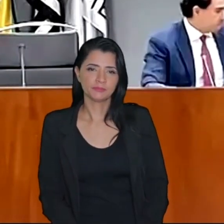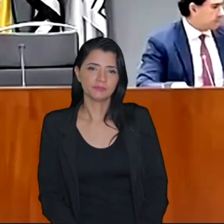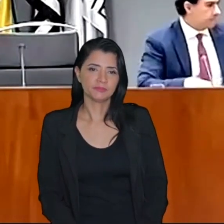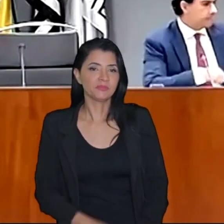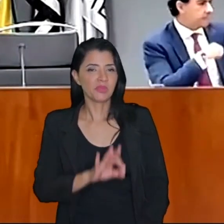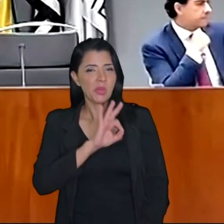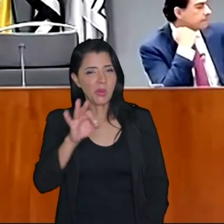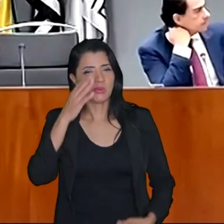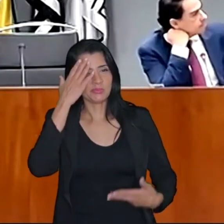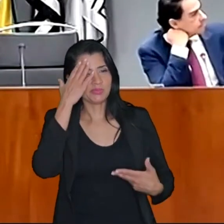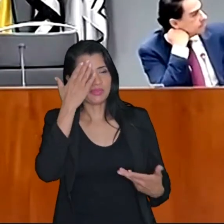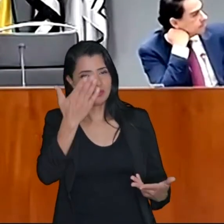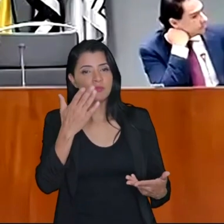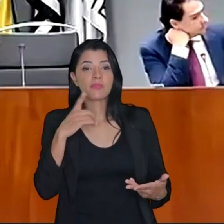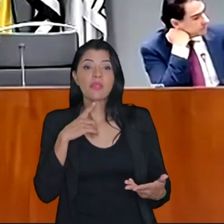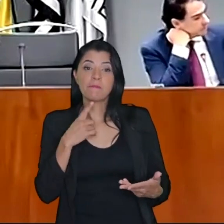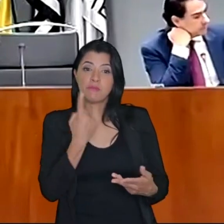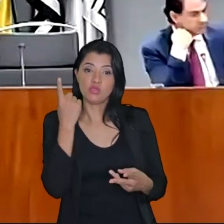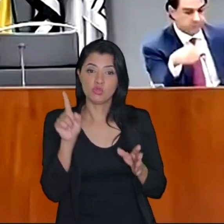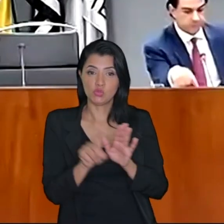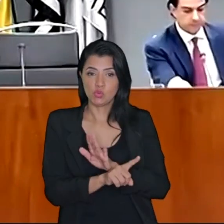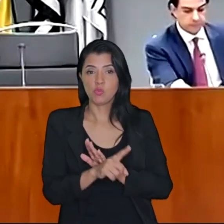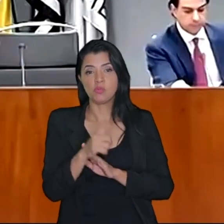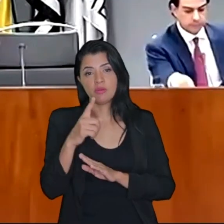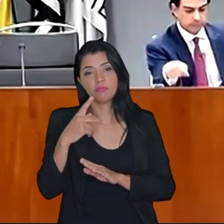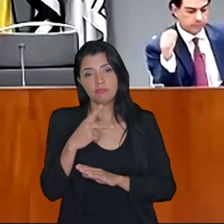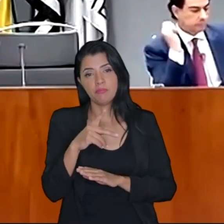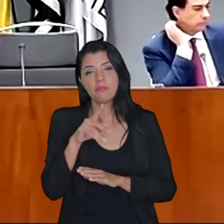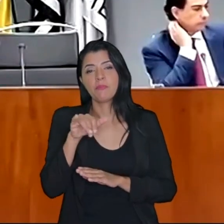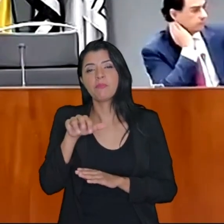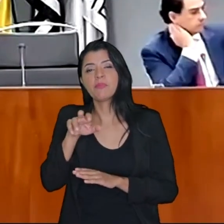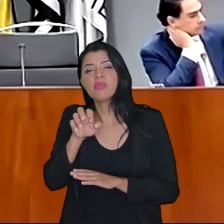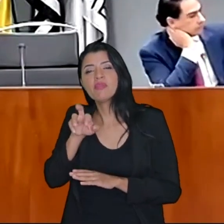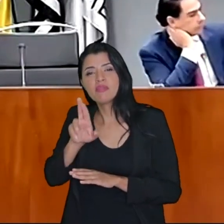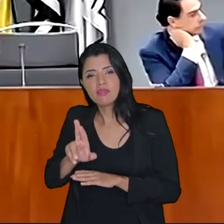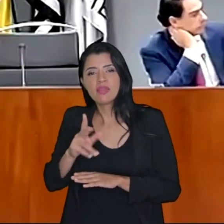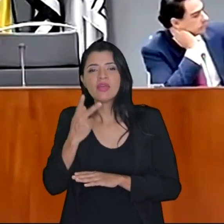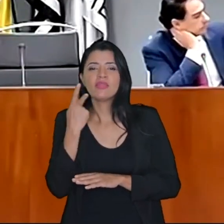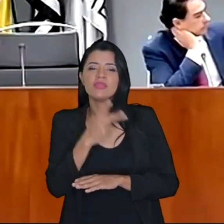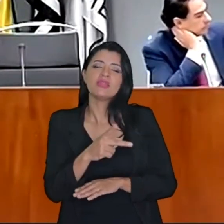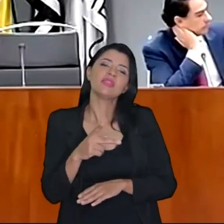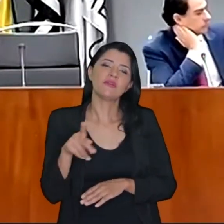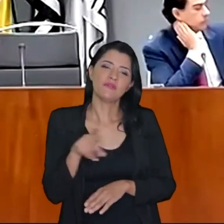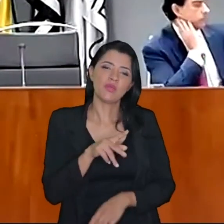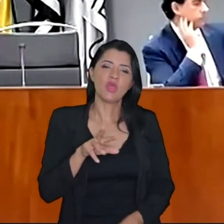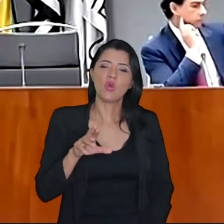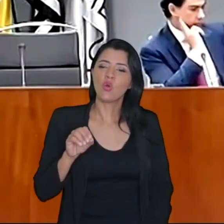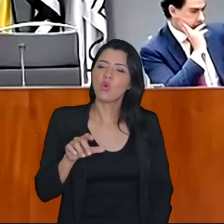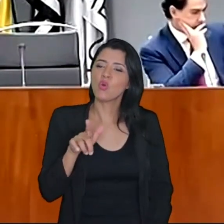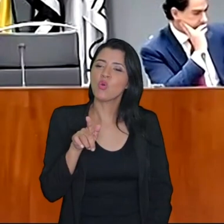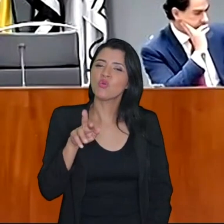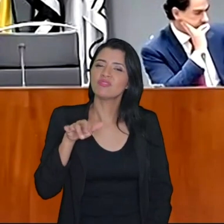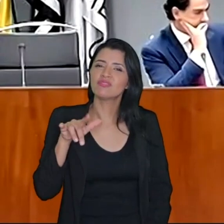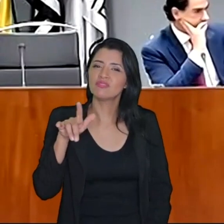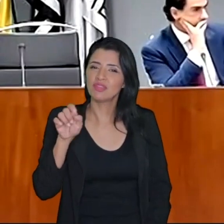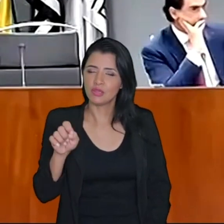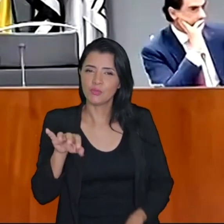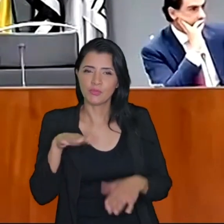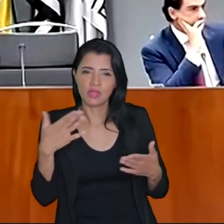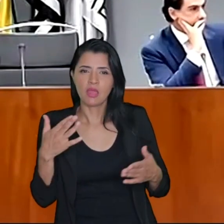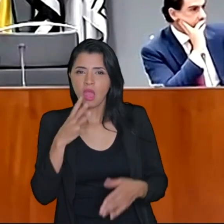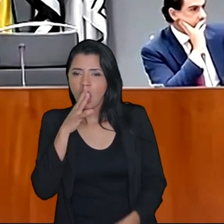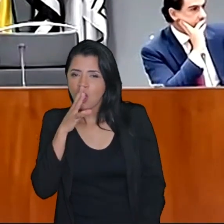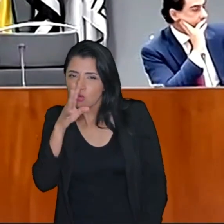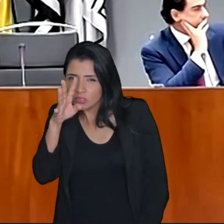Ótimo, obrigada. Eu tenho mais uma questão para o professor Pierre, que eu tirei da fala do professor Rodrigo, a respeito da